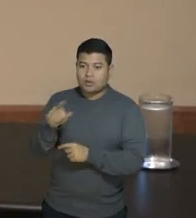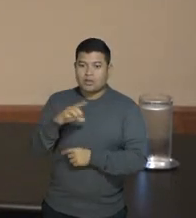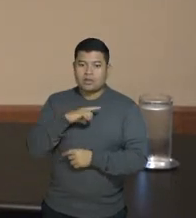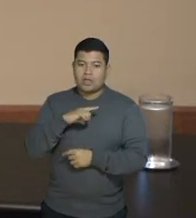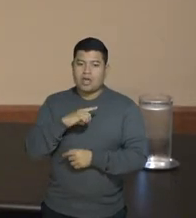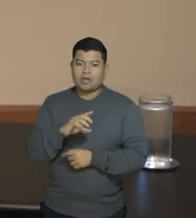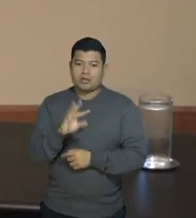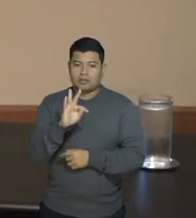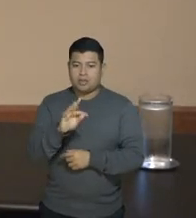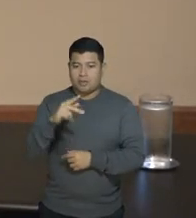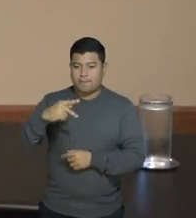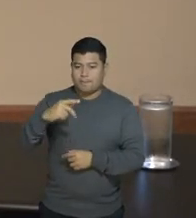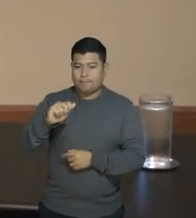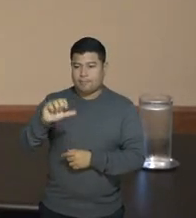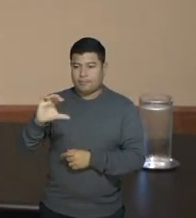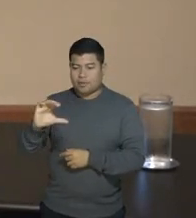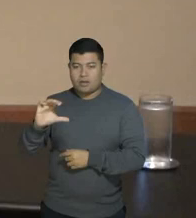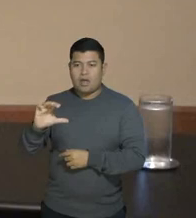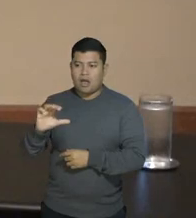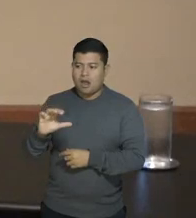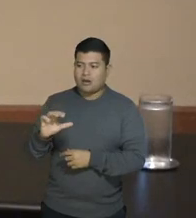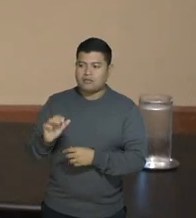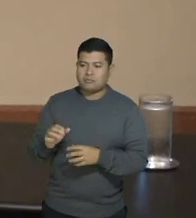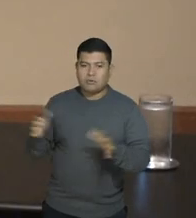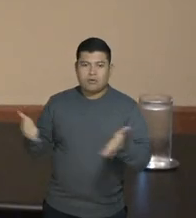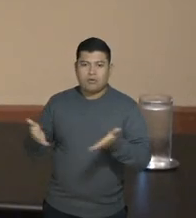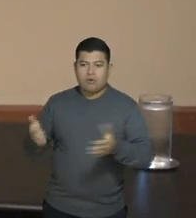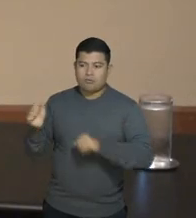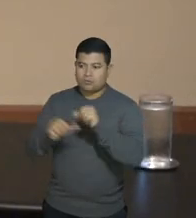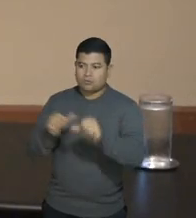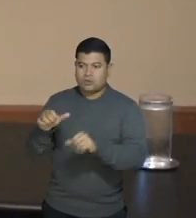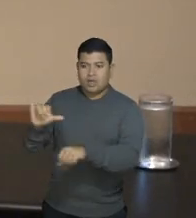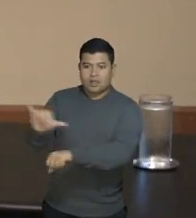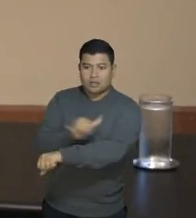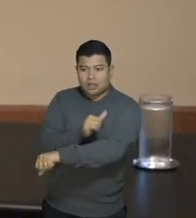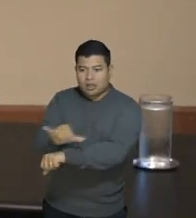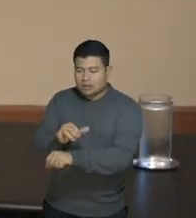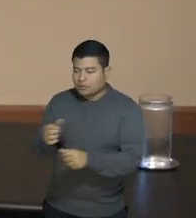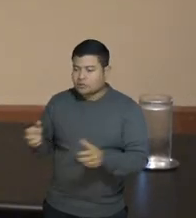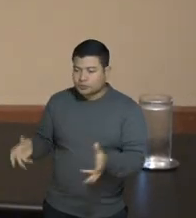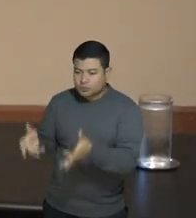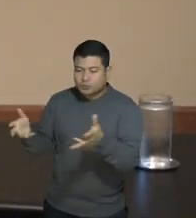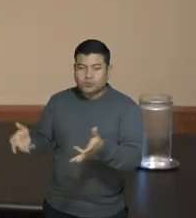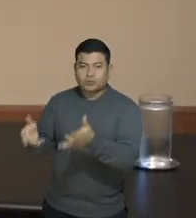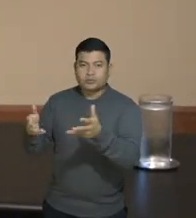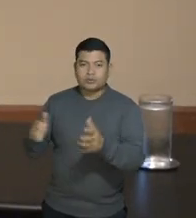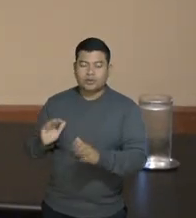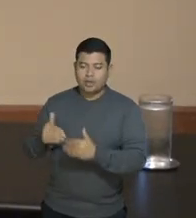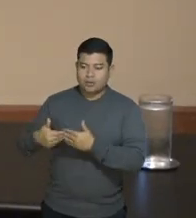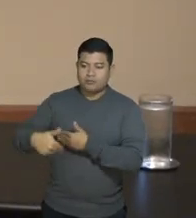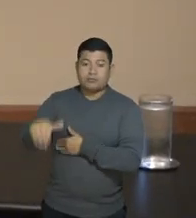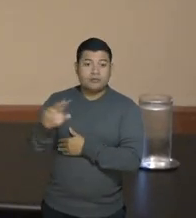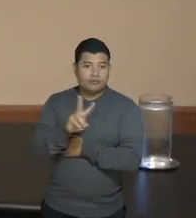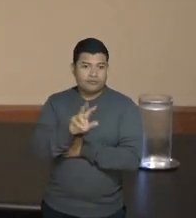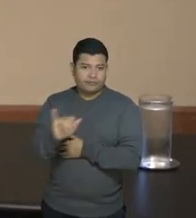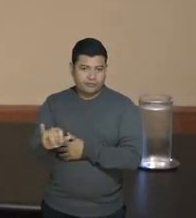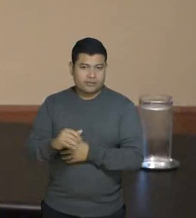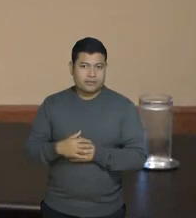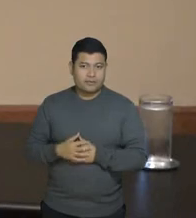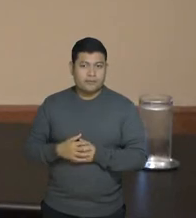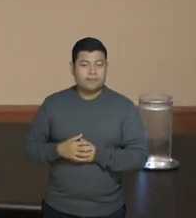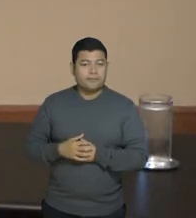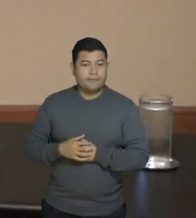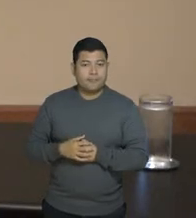estimula e vai. E a linguagem e a consciência fonológica, né, que são bem importantes e bem atrelados